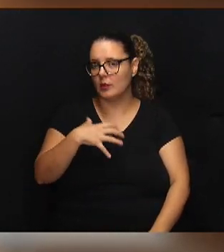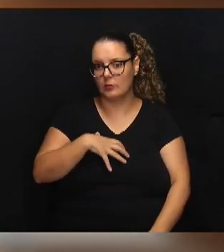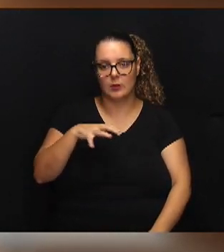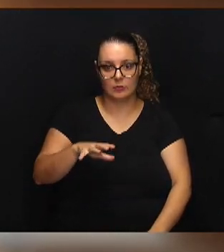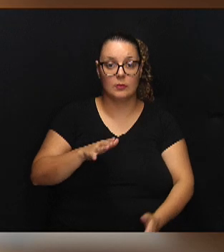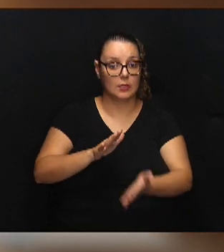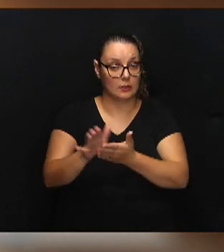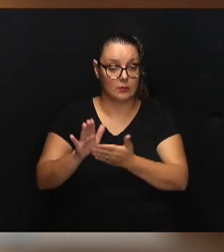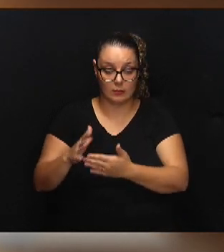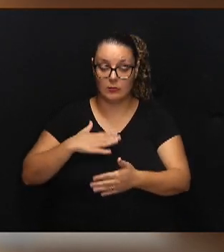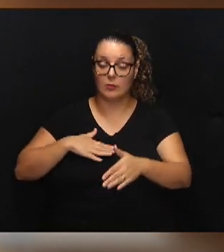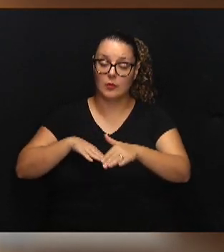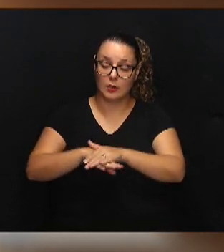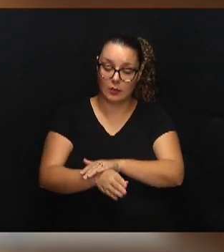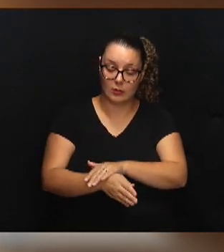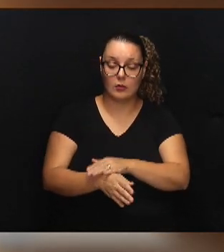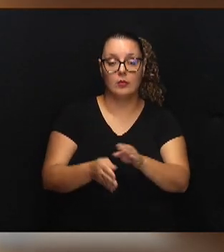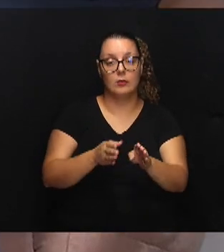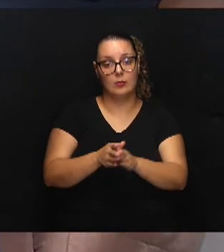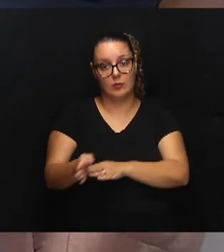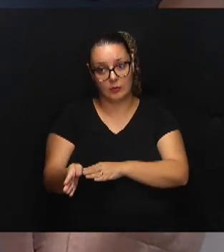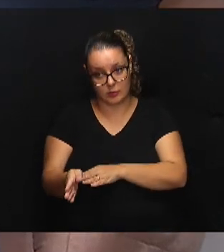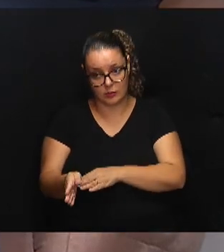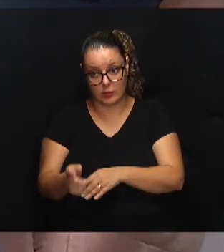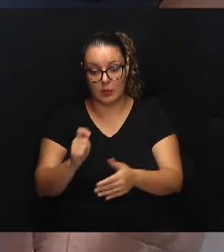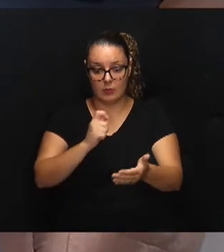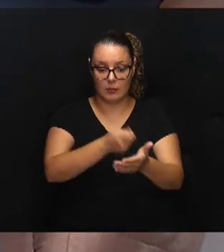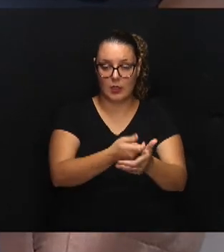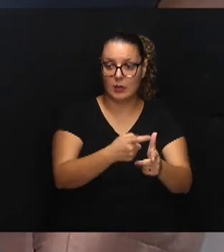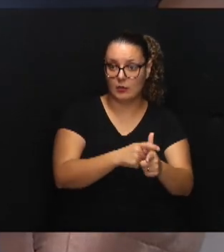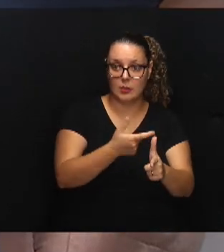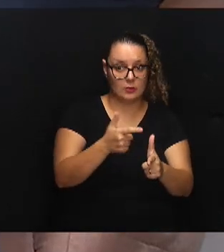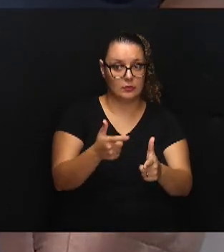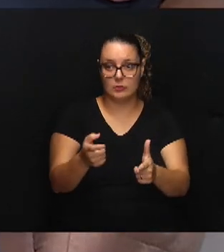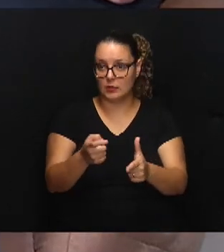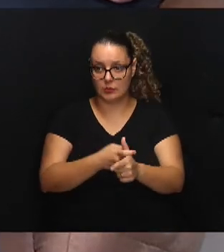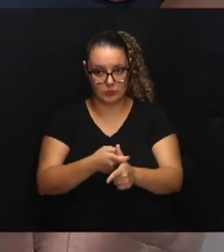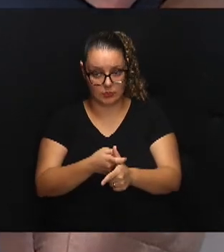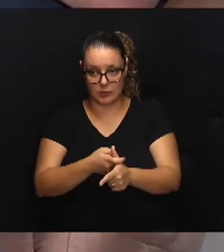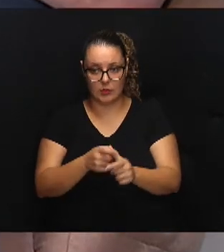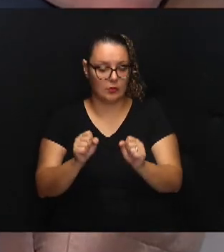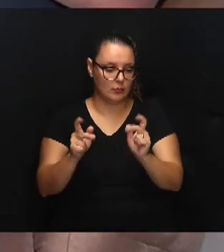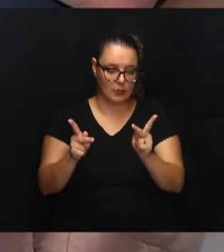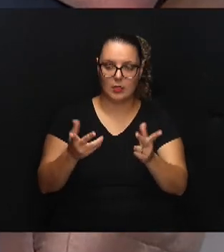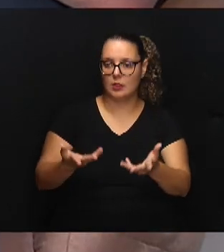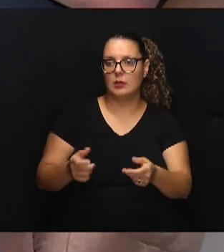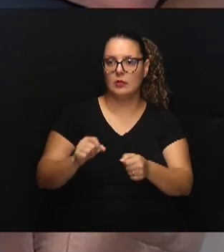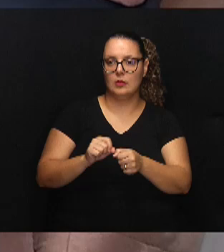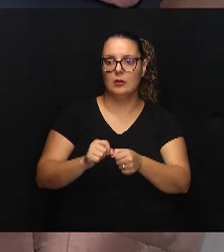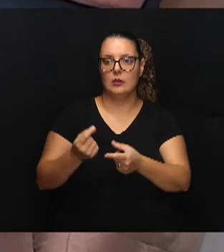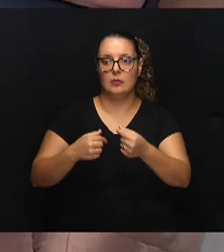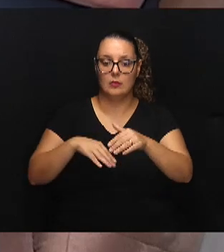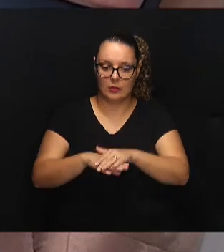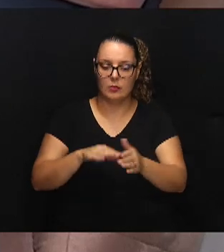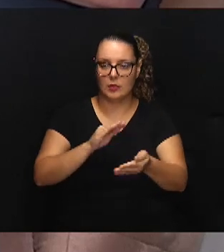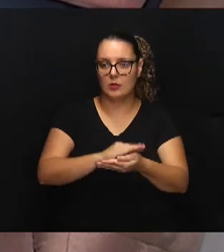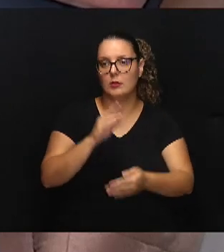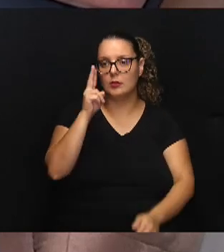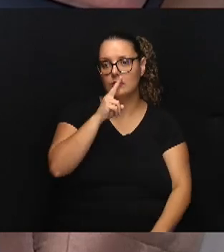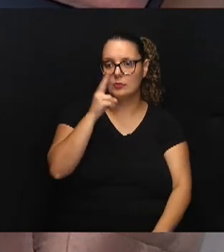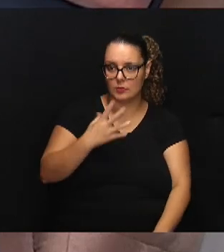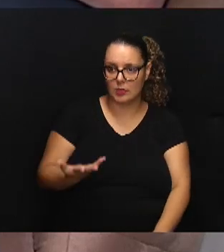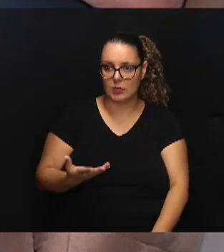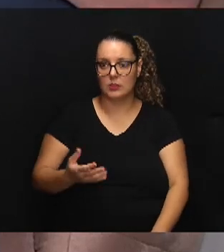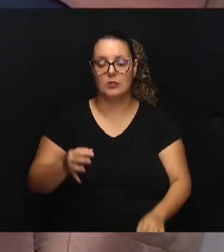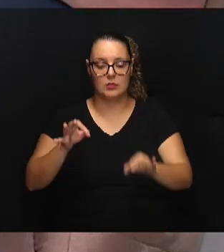Minha recomendação é, primeiro, paga as dívidas. Não tem dívida, ok, você faz uma reserva de emergência, está com a reserva de